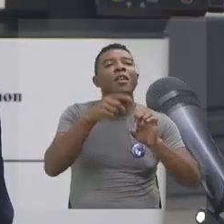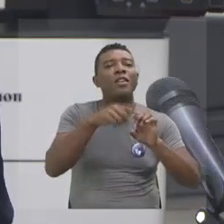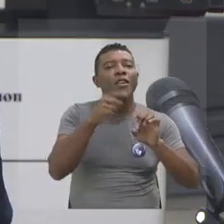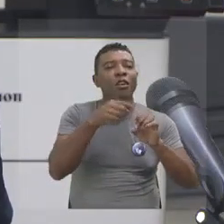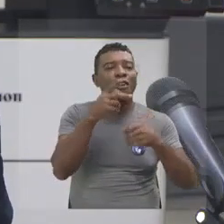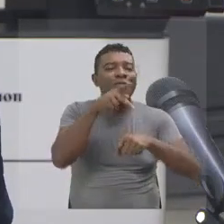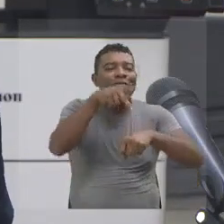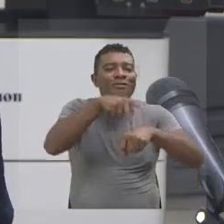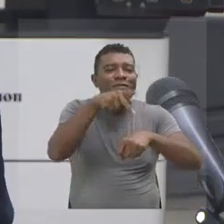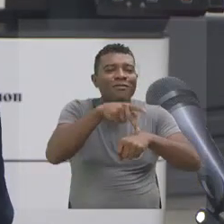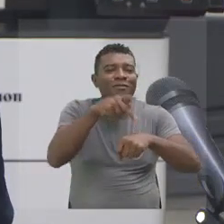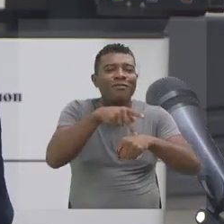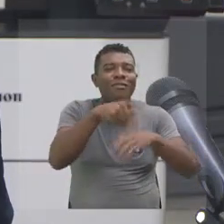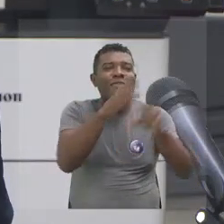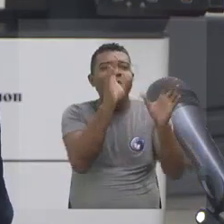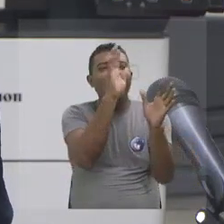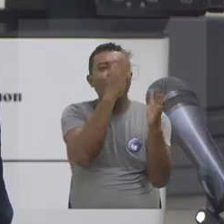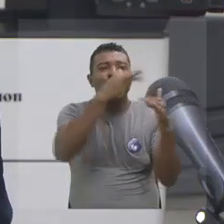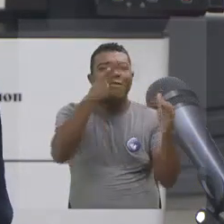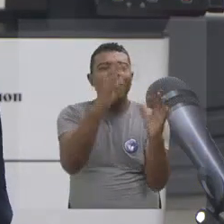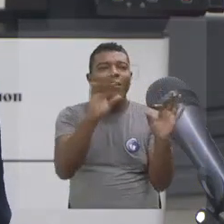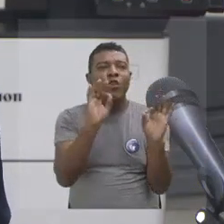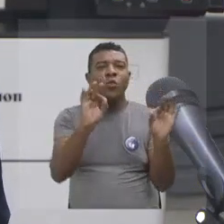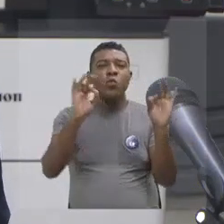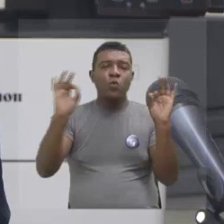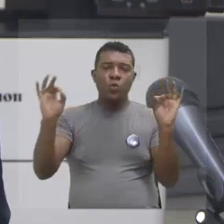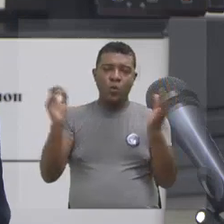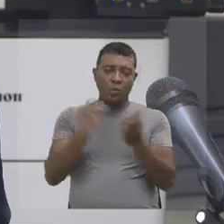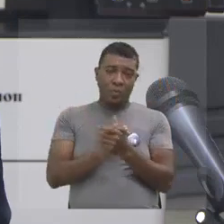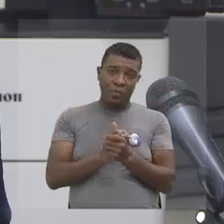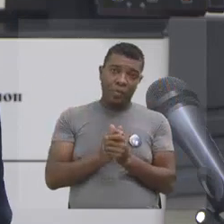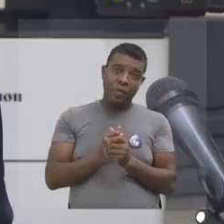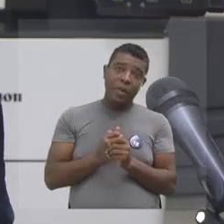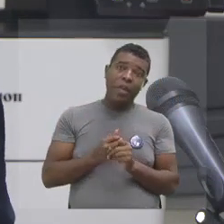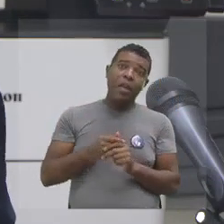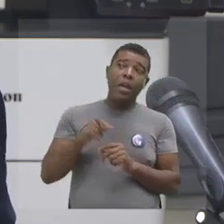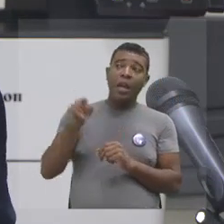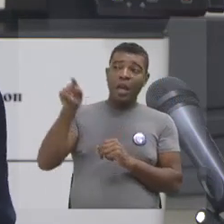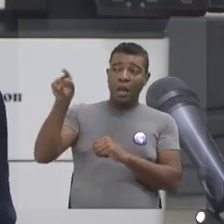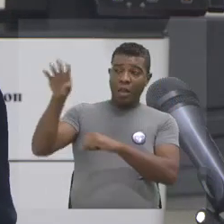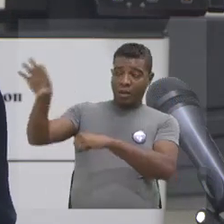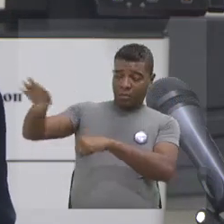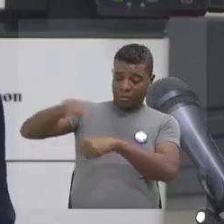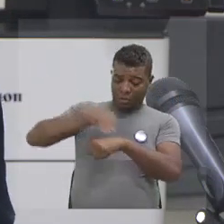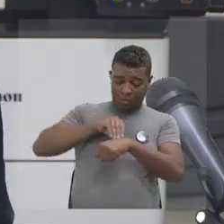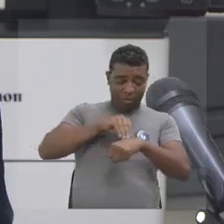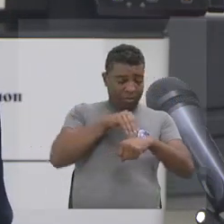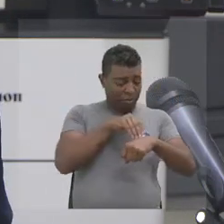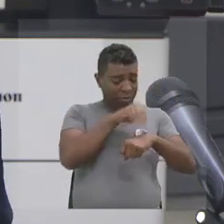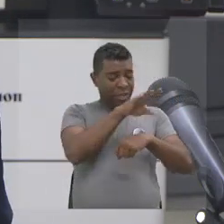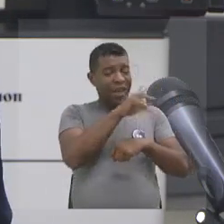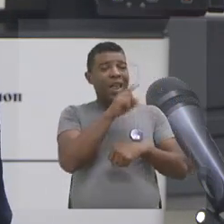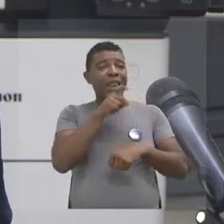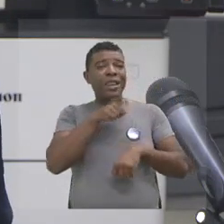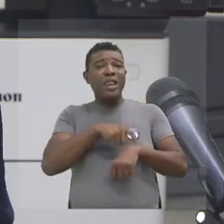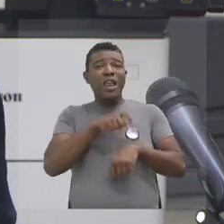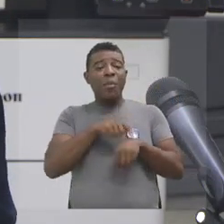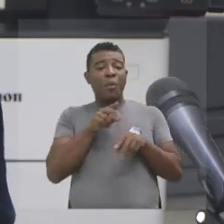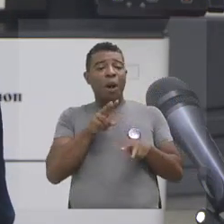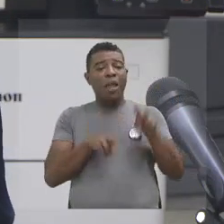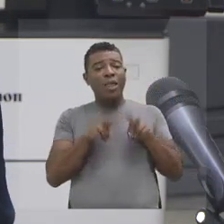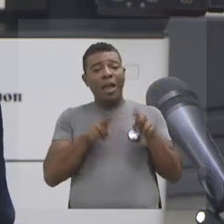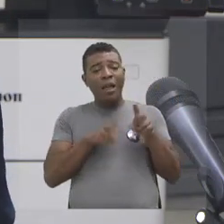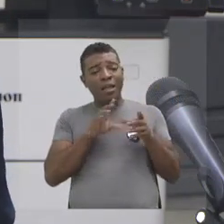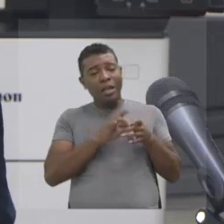esse empreendedor a dificuldade repousa no tempo de análise para liberação do